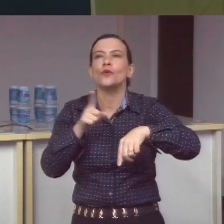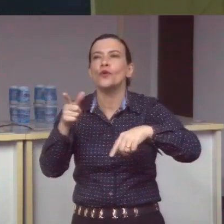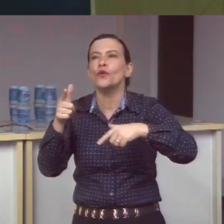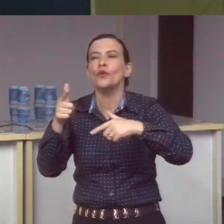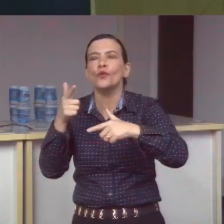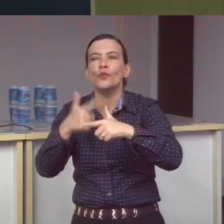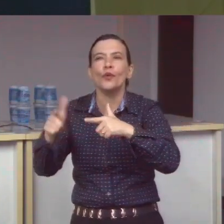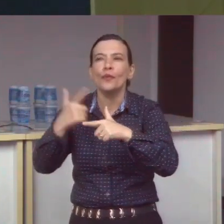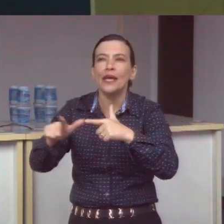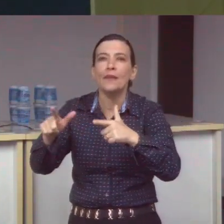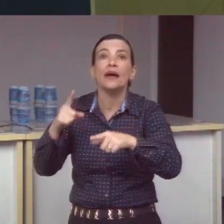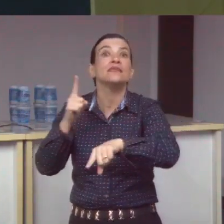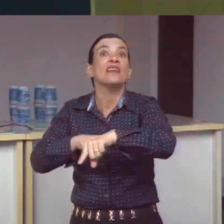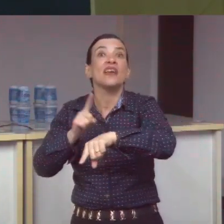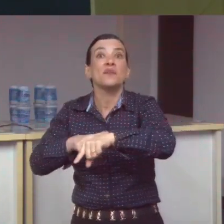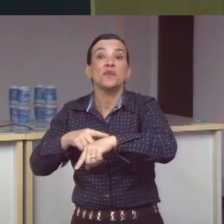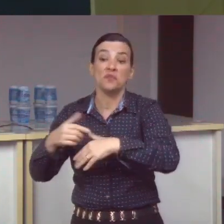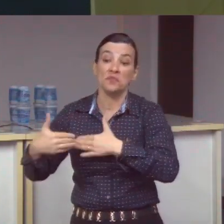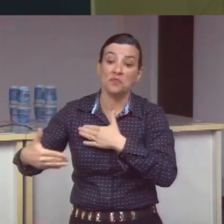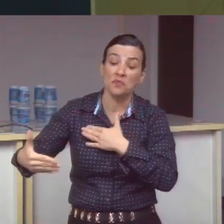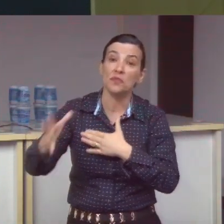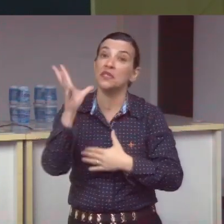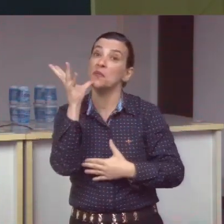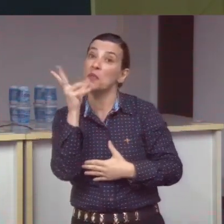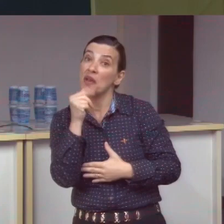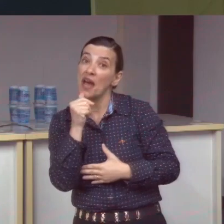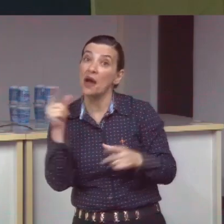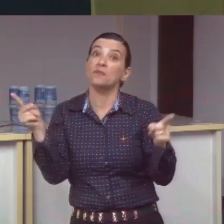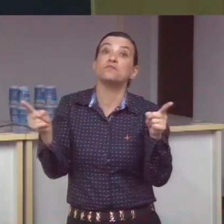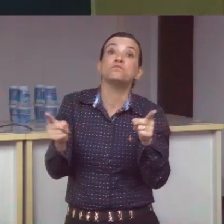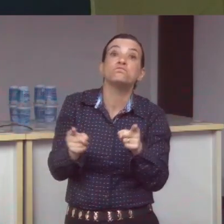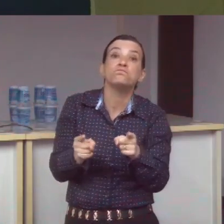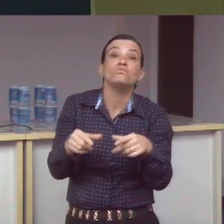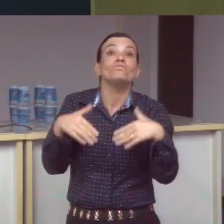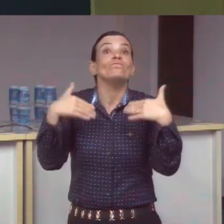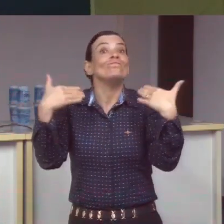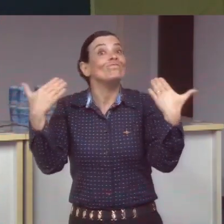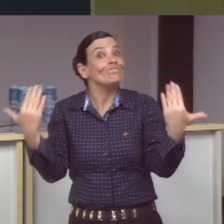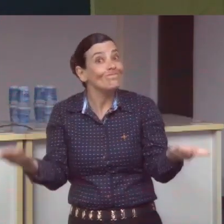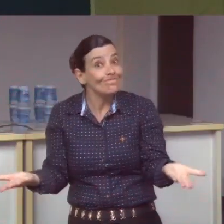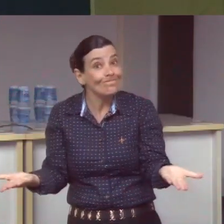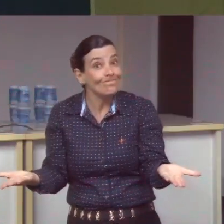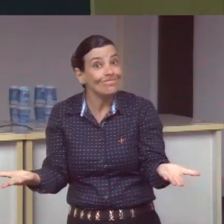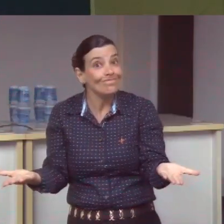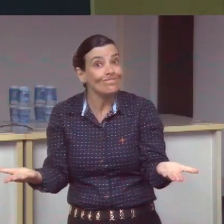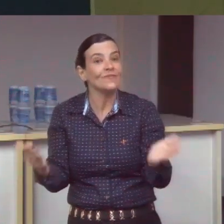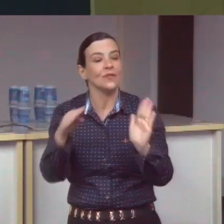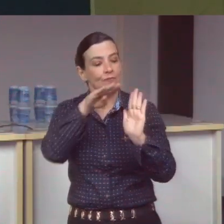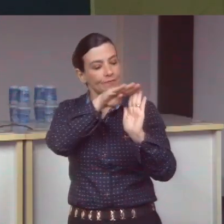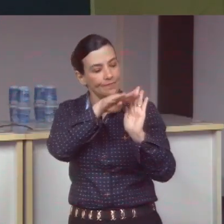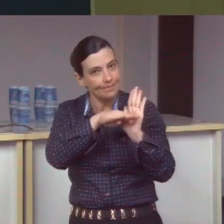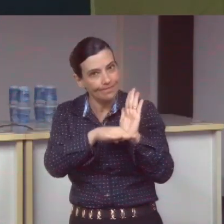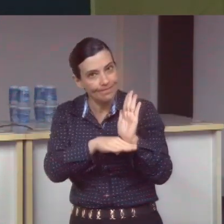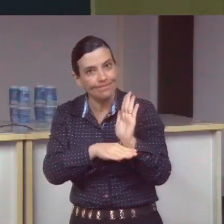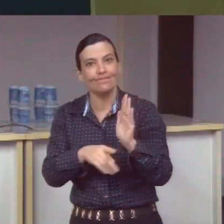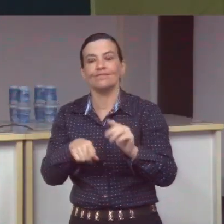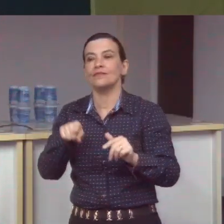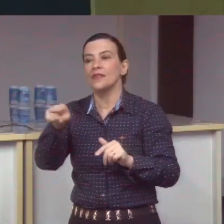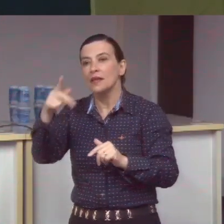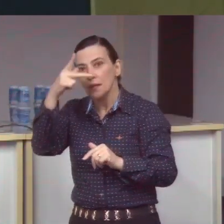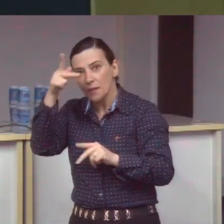E como a gente acha que aquele temporário está bom, está ótimo, já resolveu? Não é? O acolhimento dos afetados,